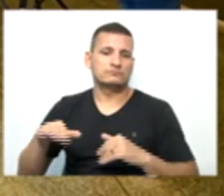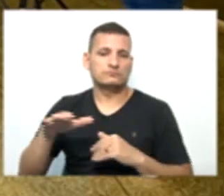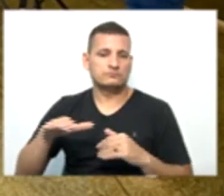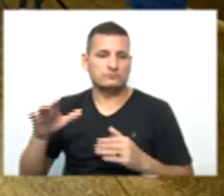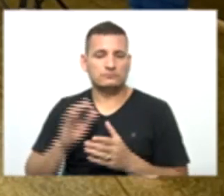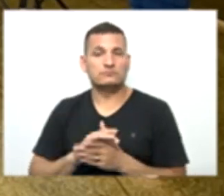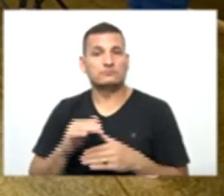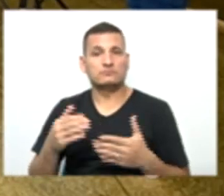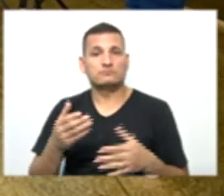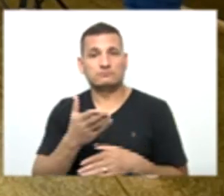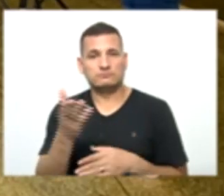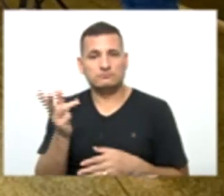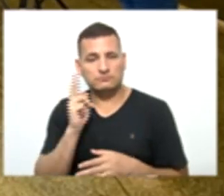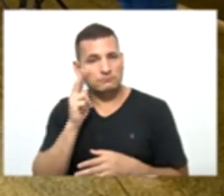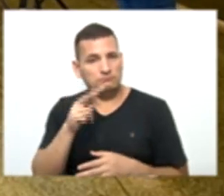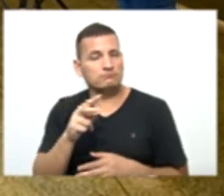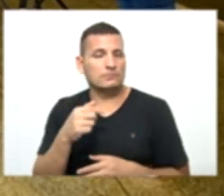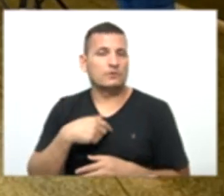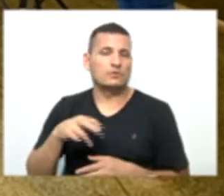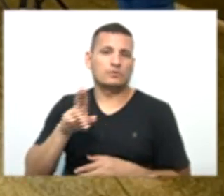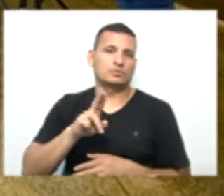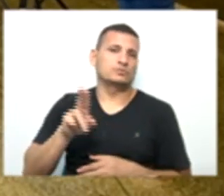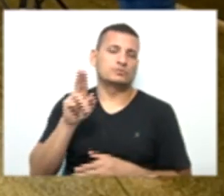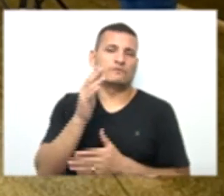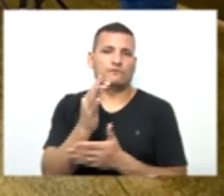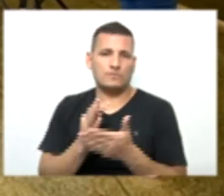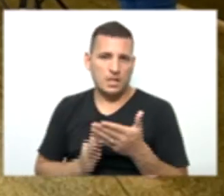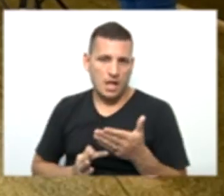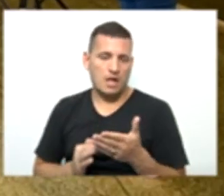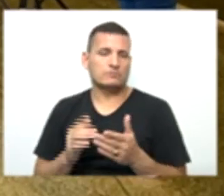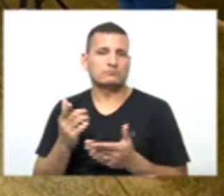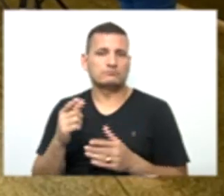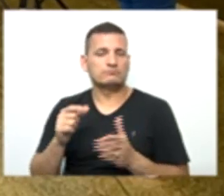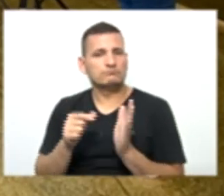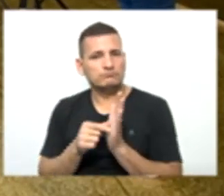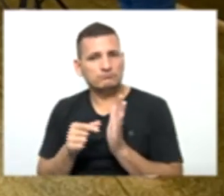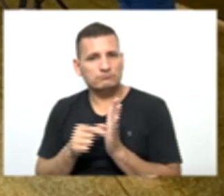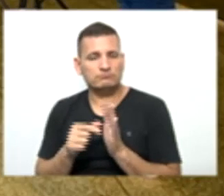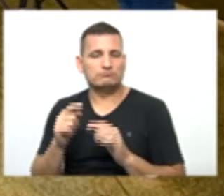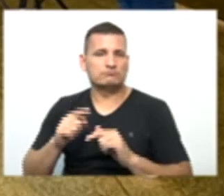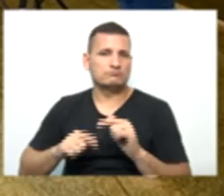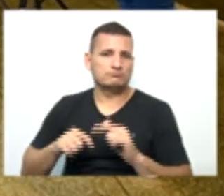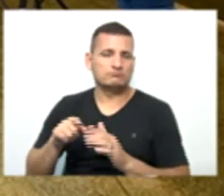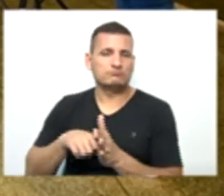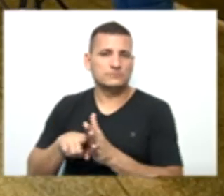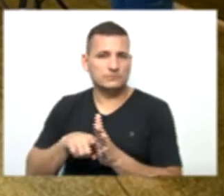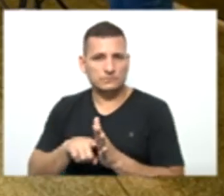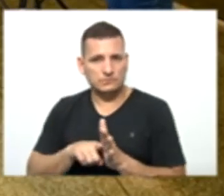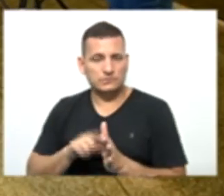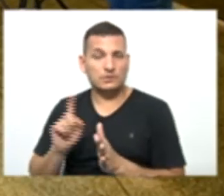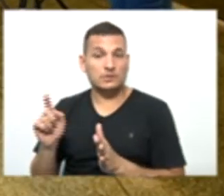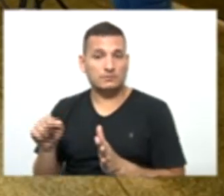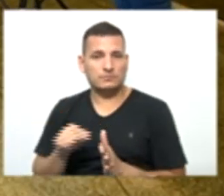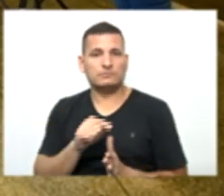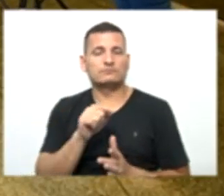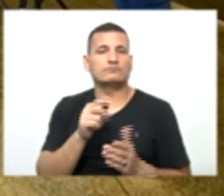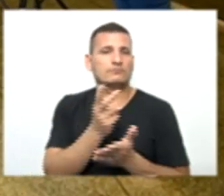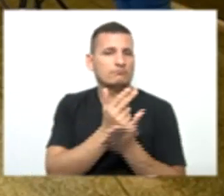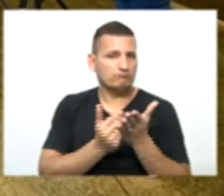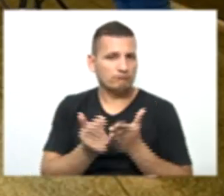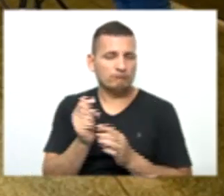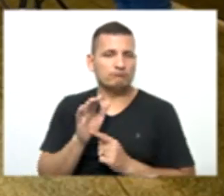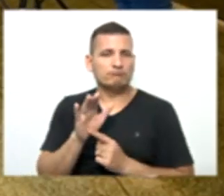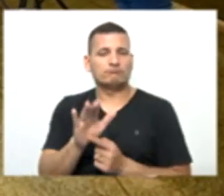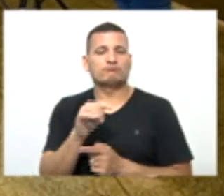Como vocês viram, eu usei o formulário como instrumento da pesquisa para apresentar o resultado em gráficos, pois assim eu tenho o